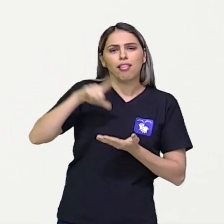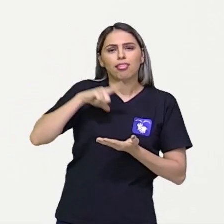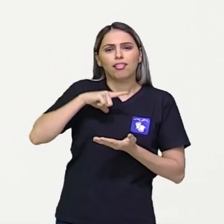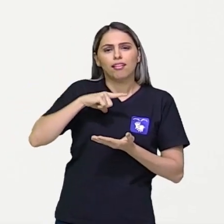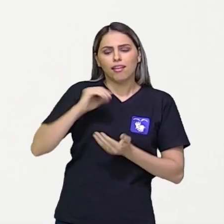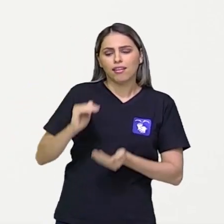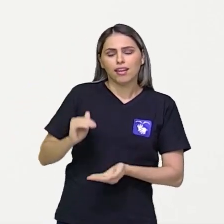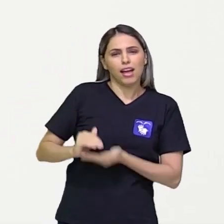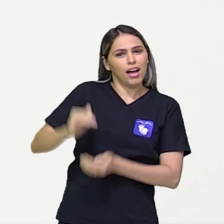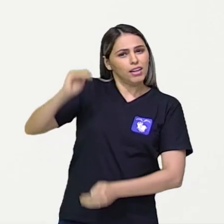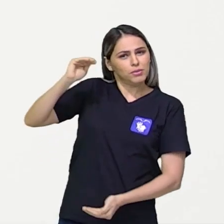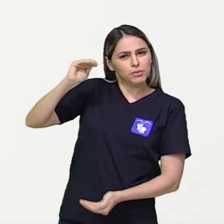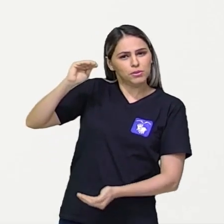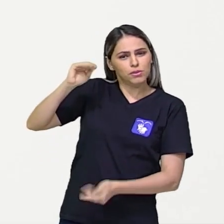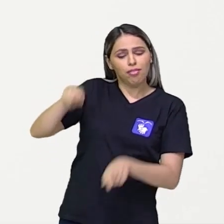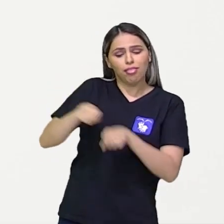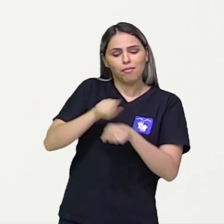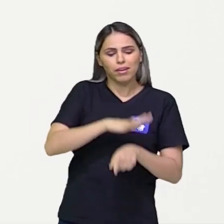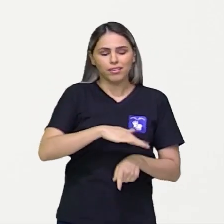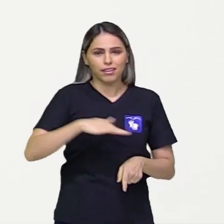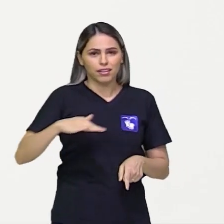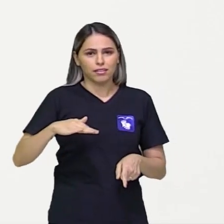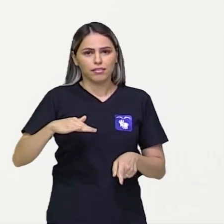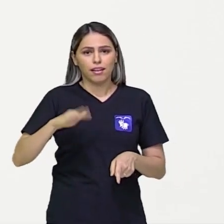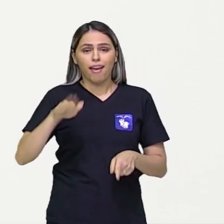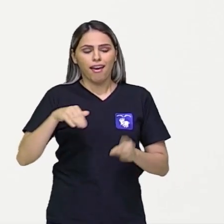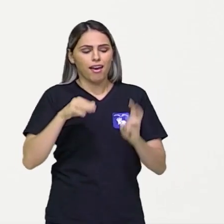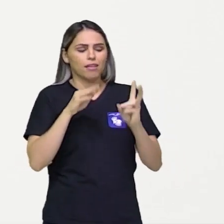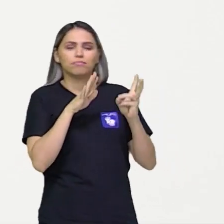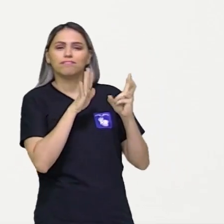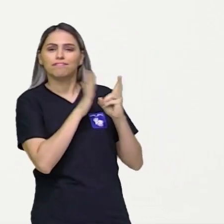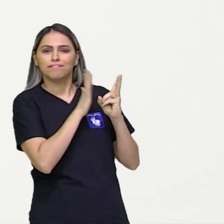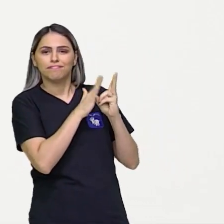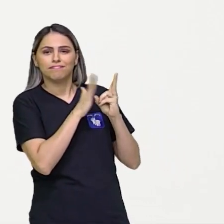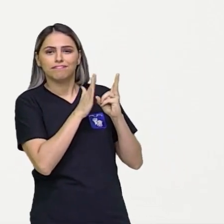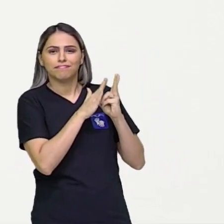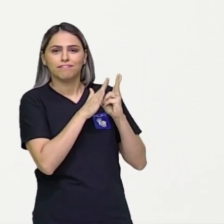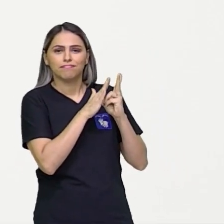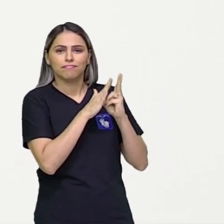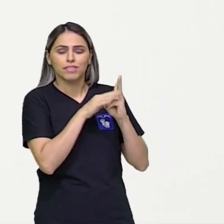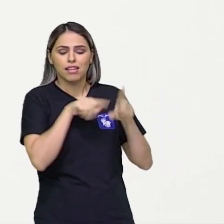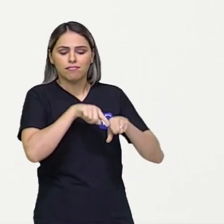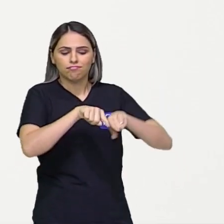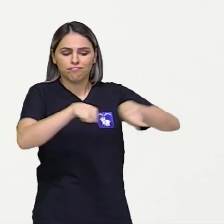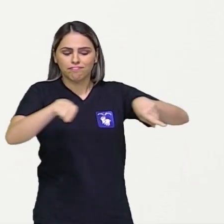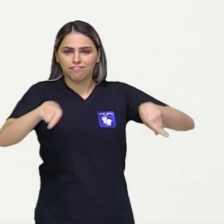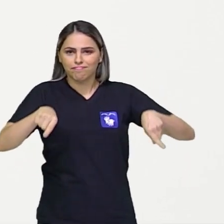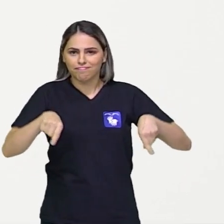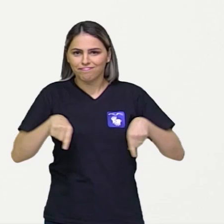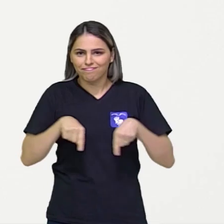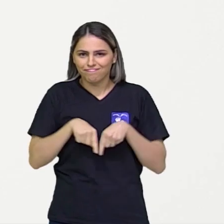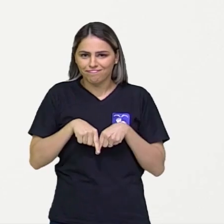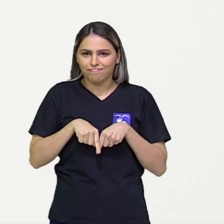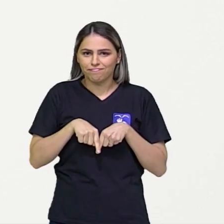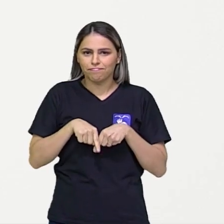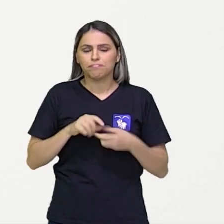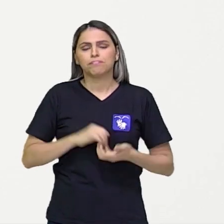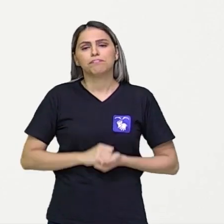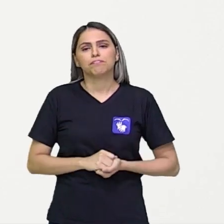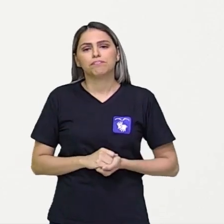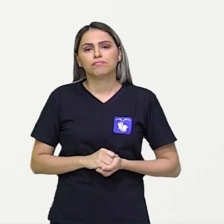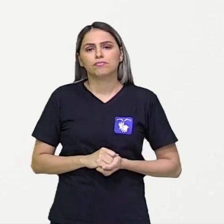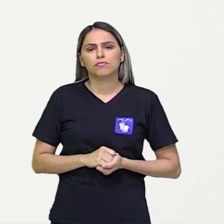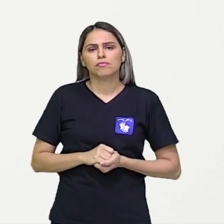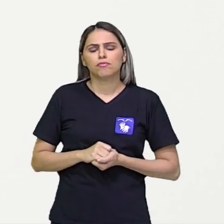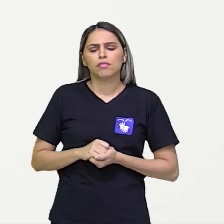e crianças ao redor. Esse adulto é um indígena e crianças indígenas ao redor desse adulto. Como